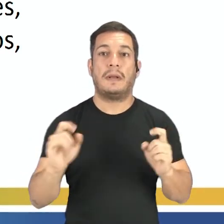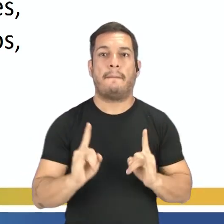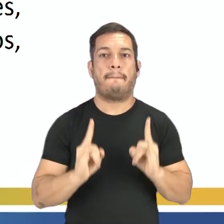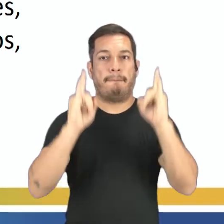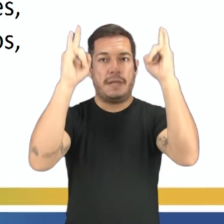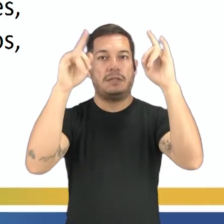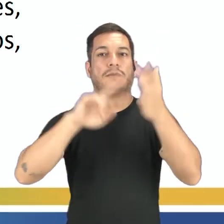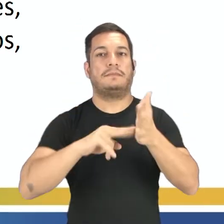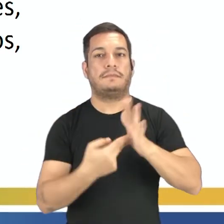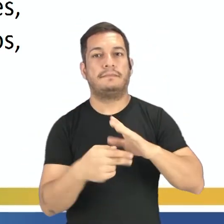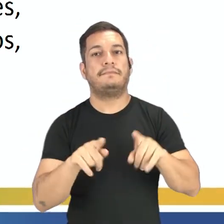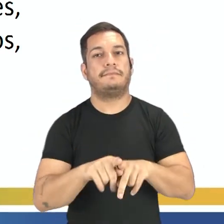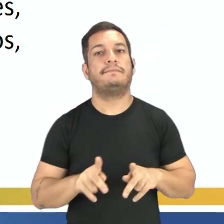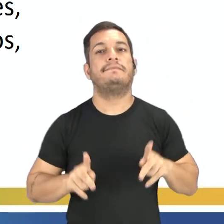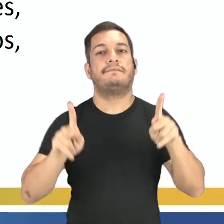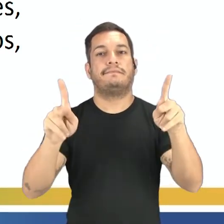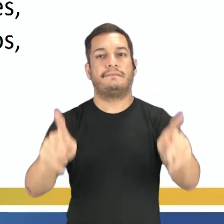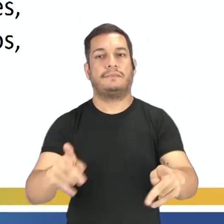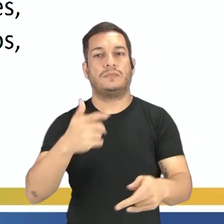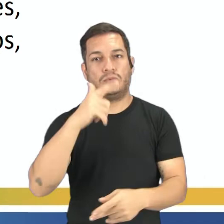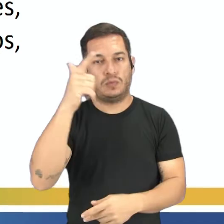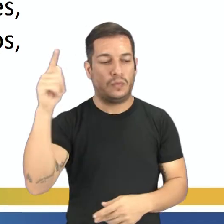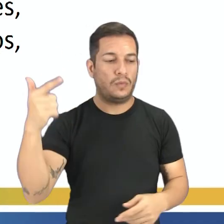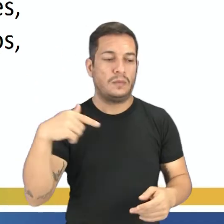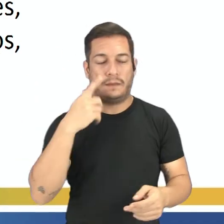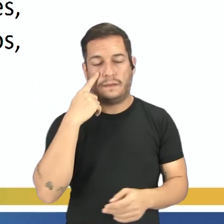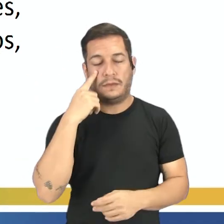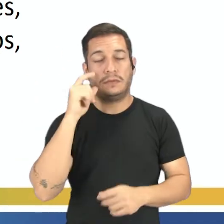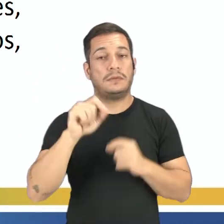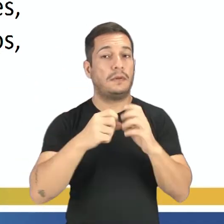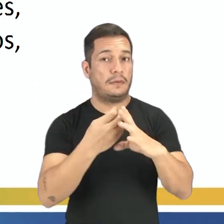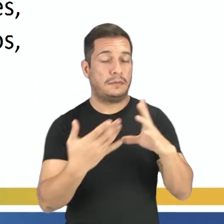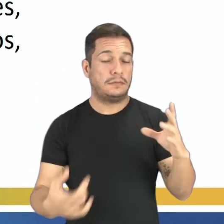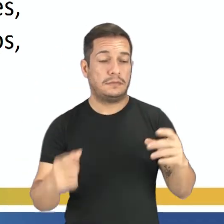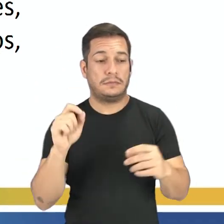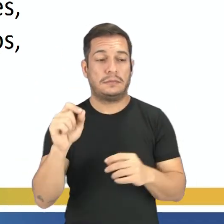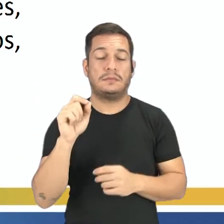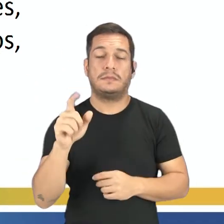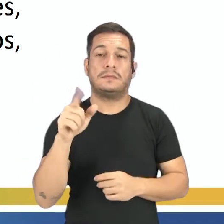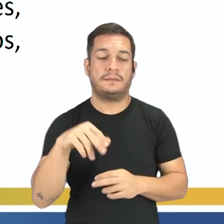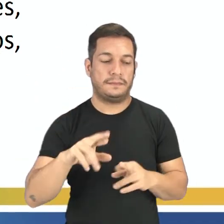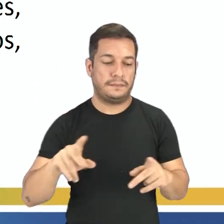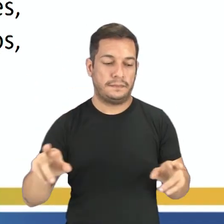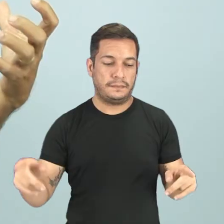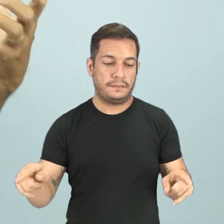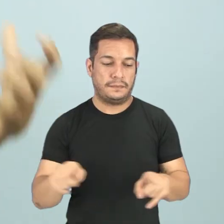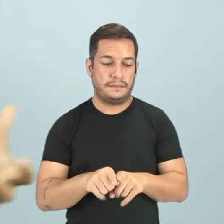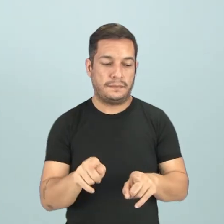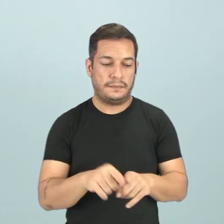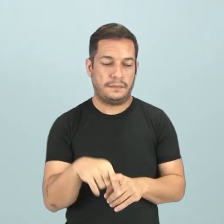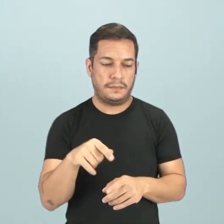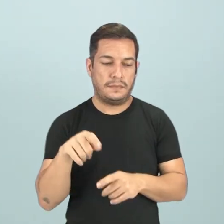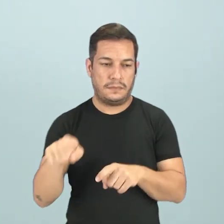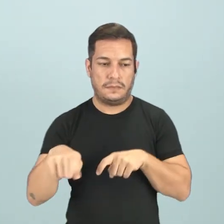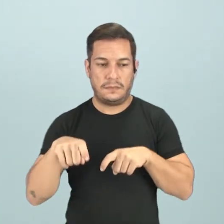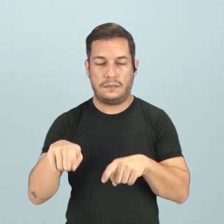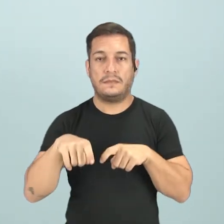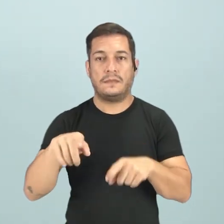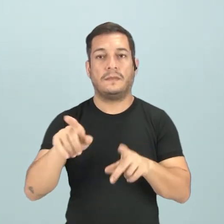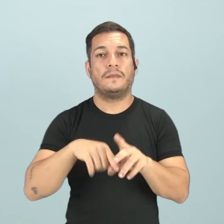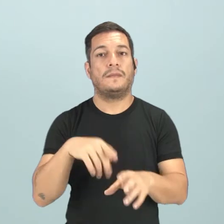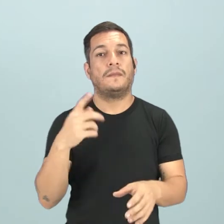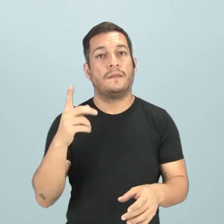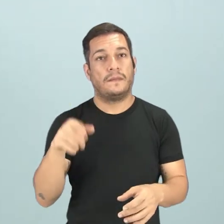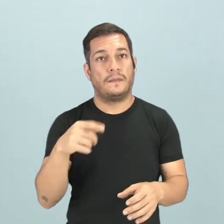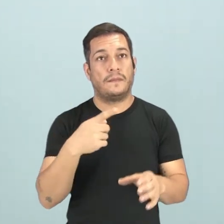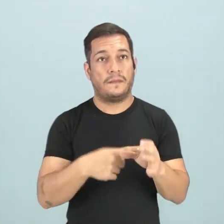prédios, praça, pontes, viaduto e muitos outros. Então vejam que as características são totalmente diferentes, tanto as características rurais como a característica